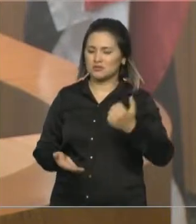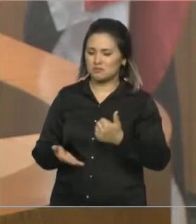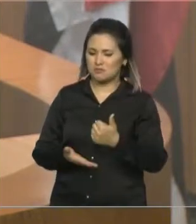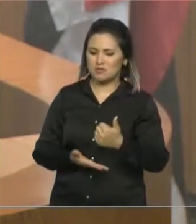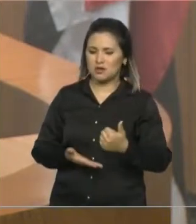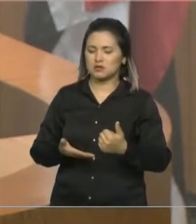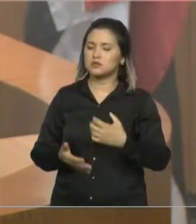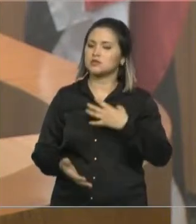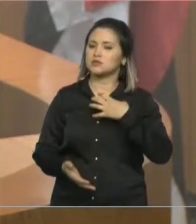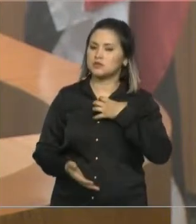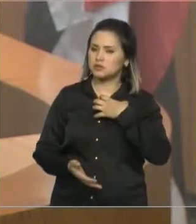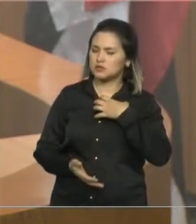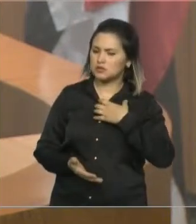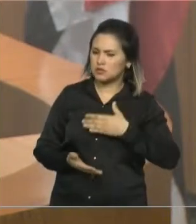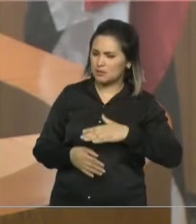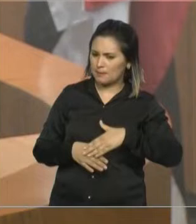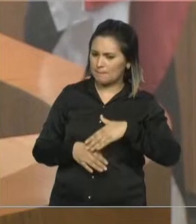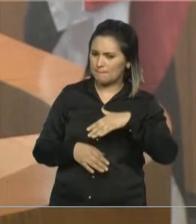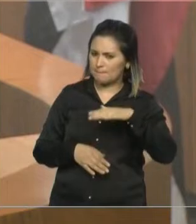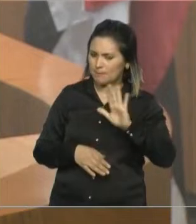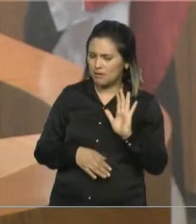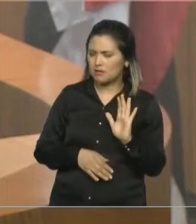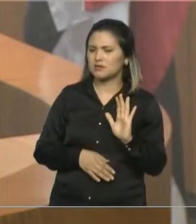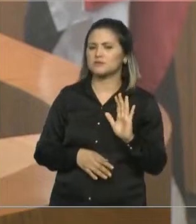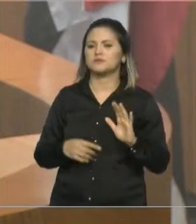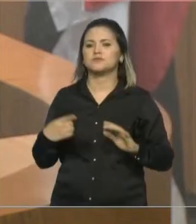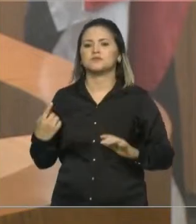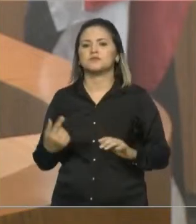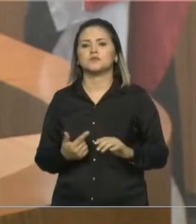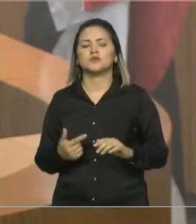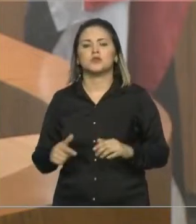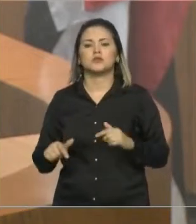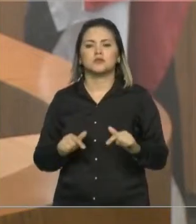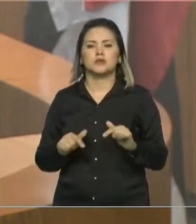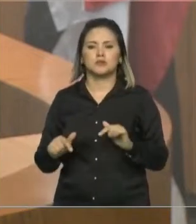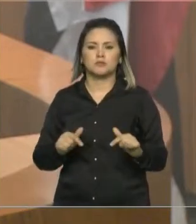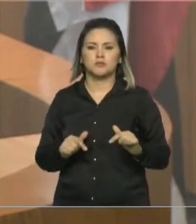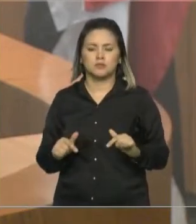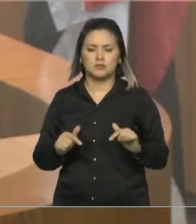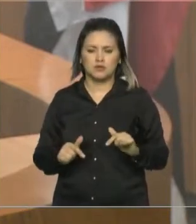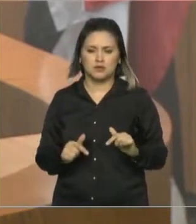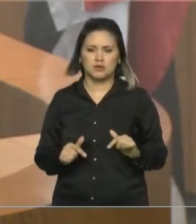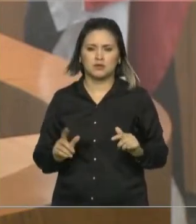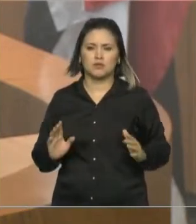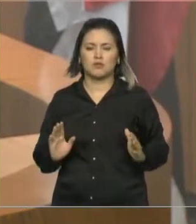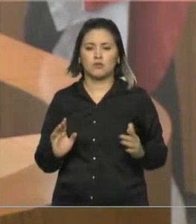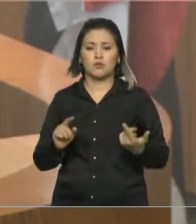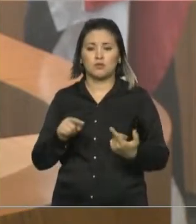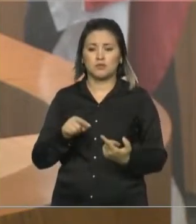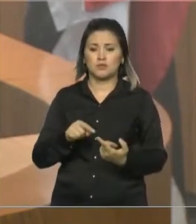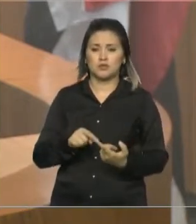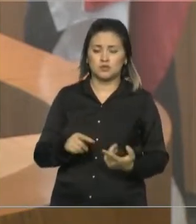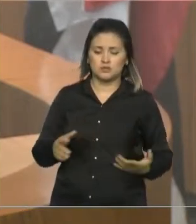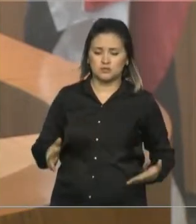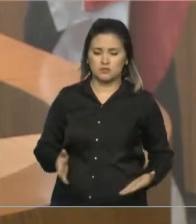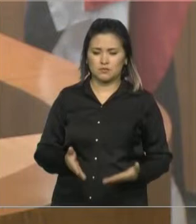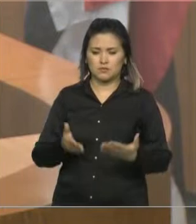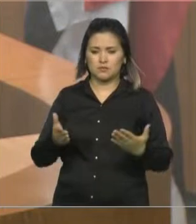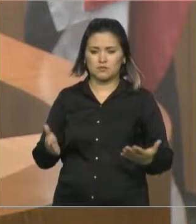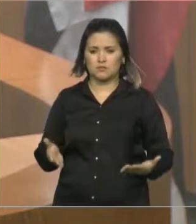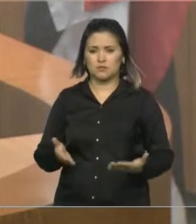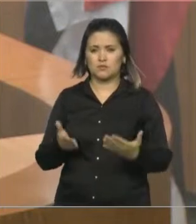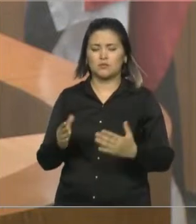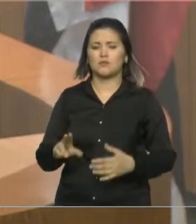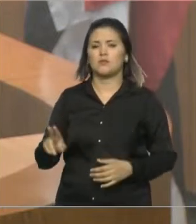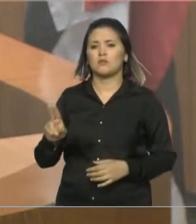vez mais os nossos raios de atuação política no sentido de promover a necessária racionalização dos recursos. Caso